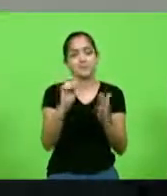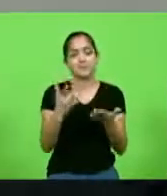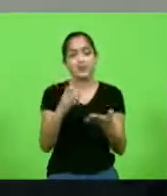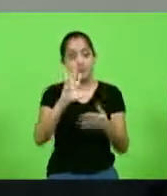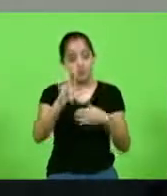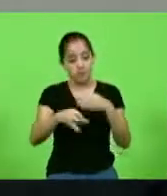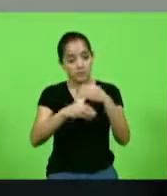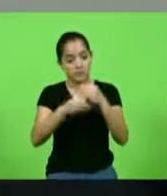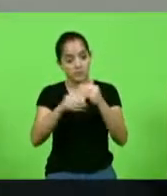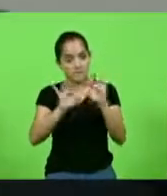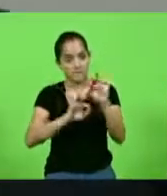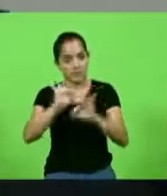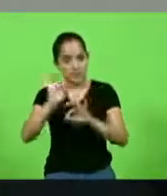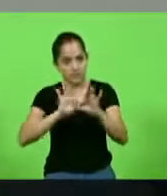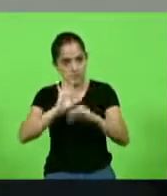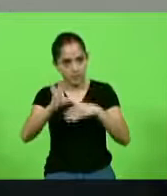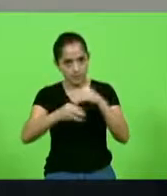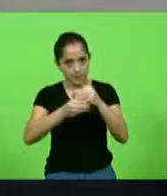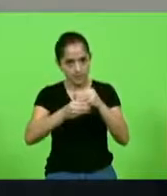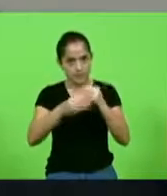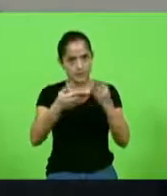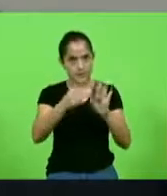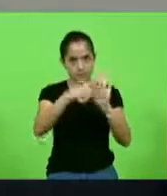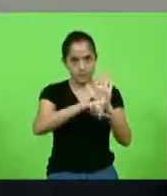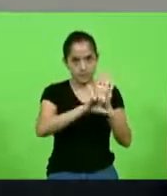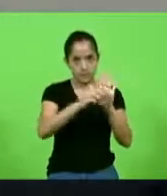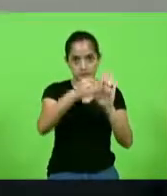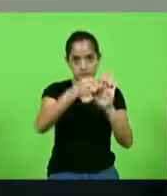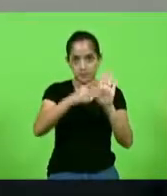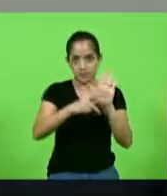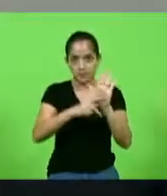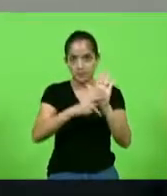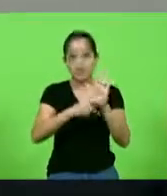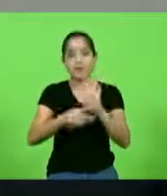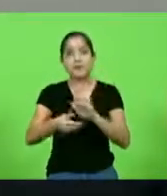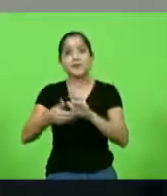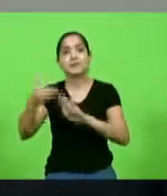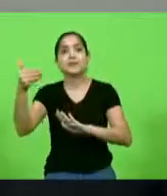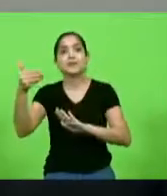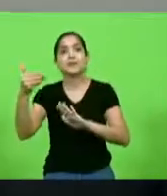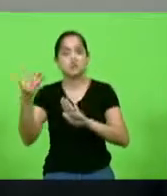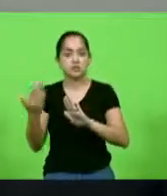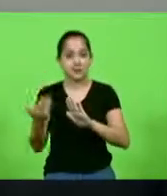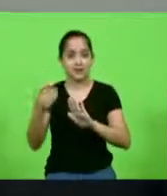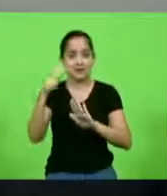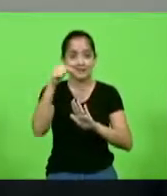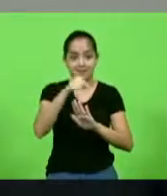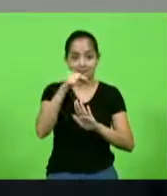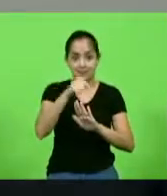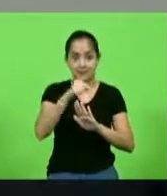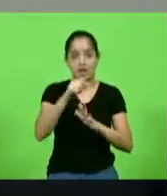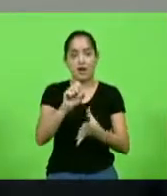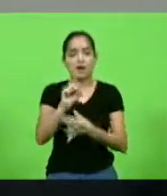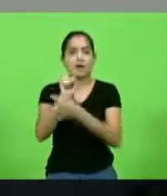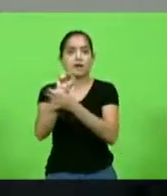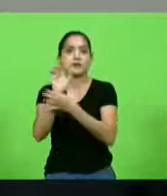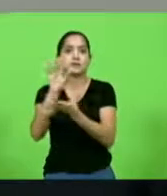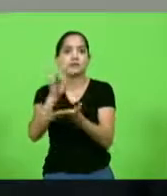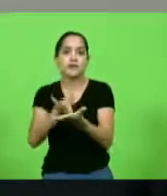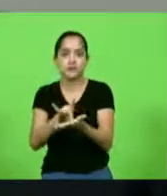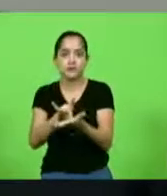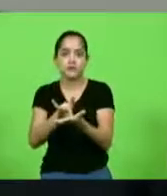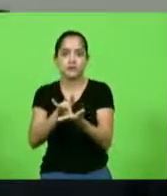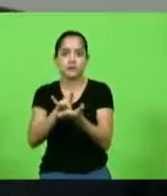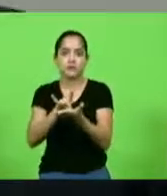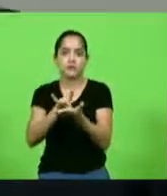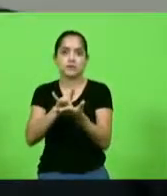emenda nesse projeto de medida provisória para retirar no projeto a garantia real e que